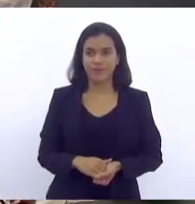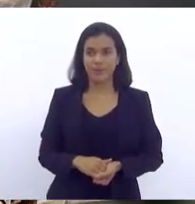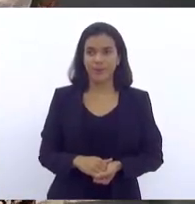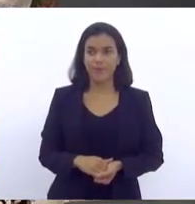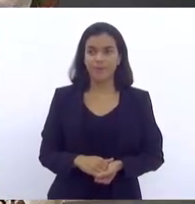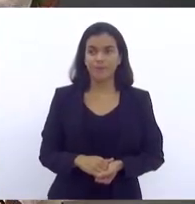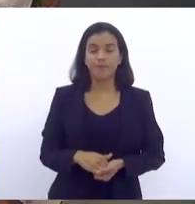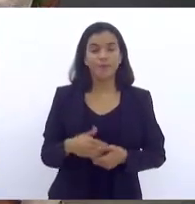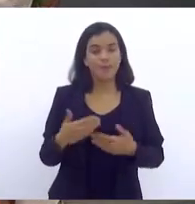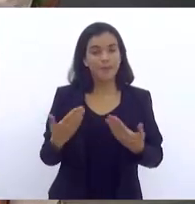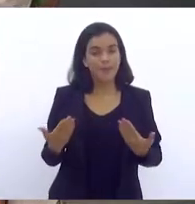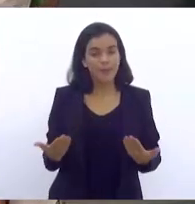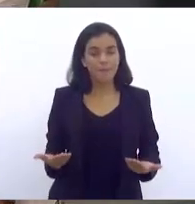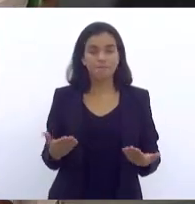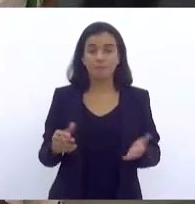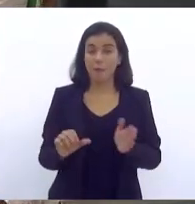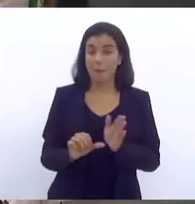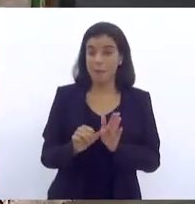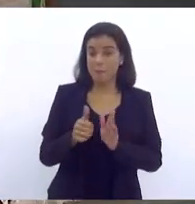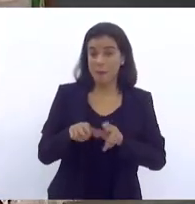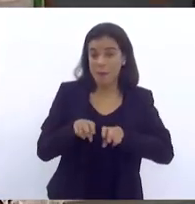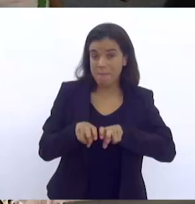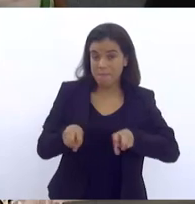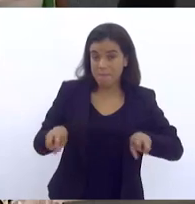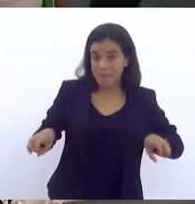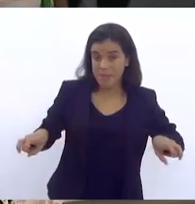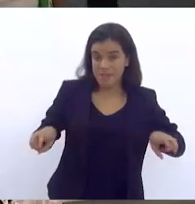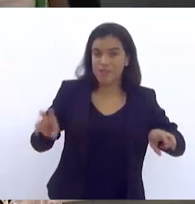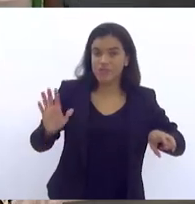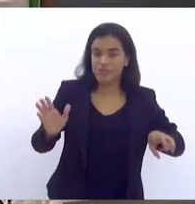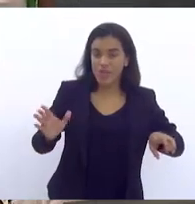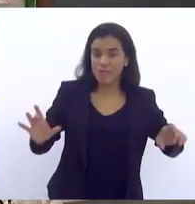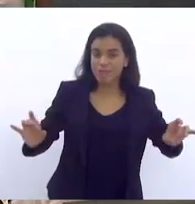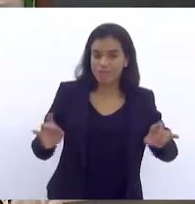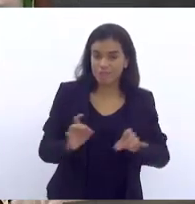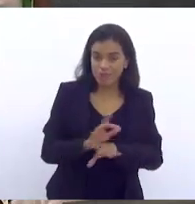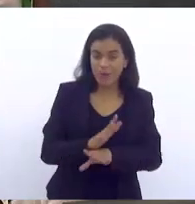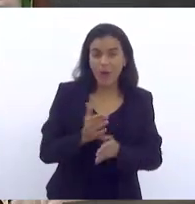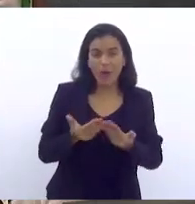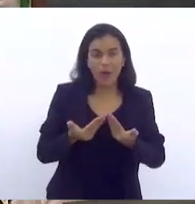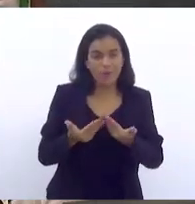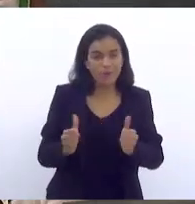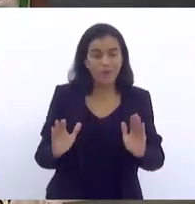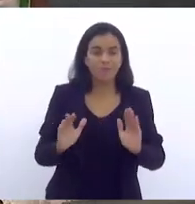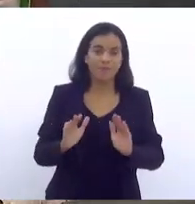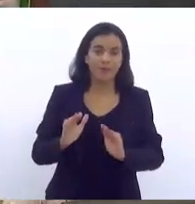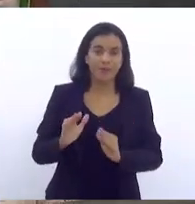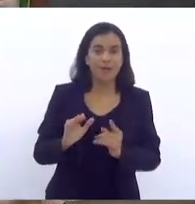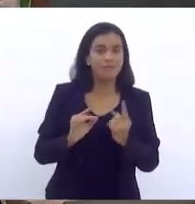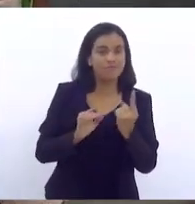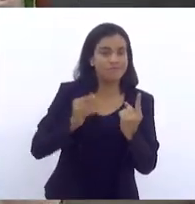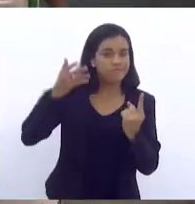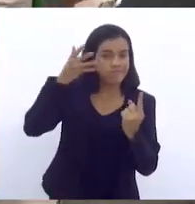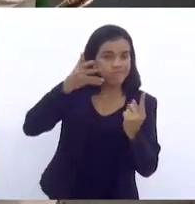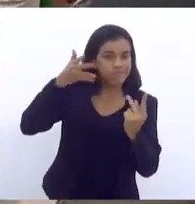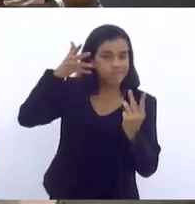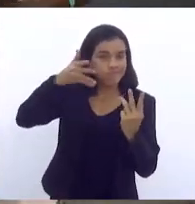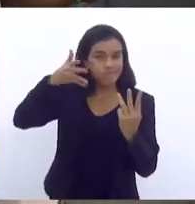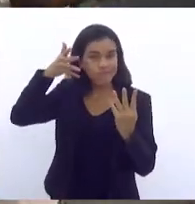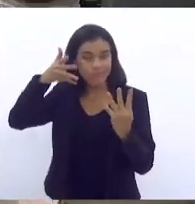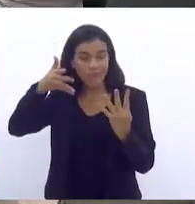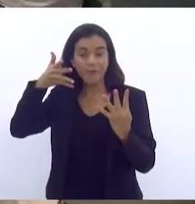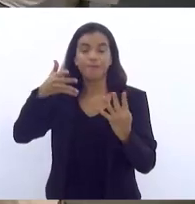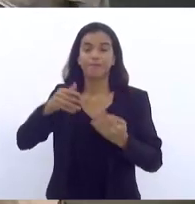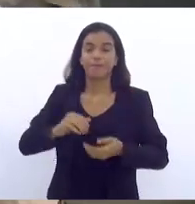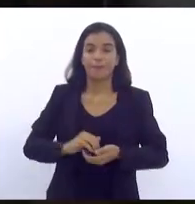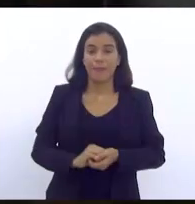bom com a nossa primeira mesa composta aqui vamos dar início à sequência de falas como informei chamamos